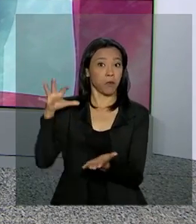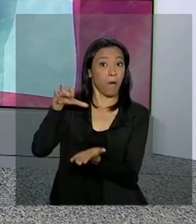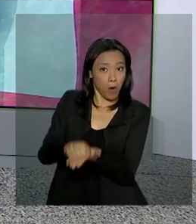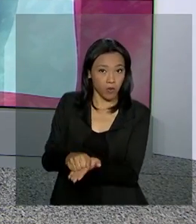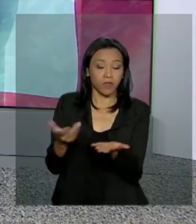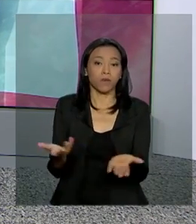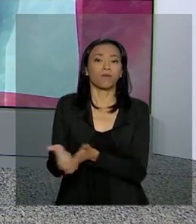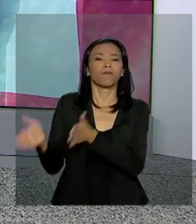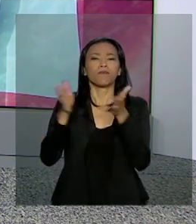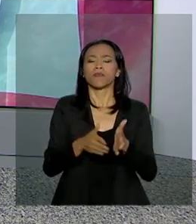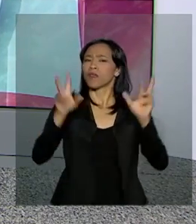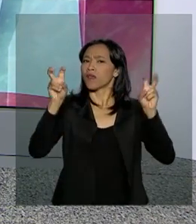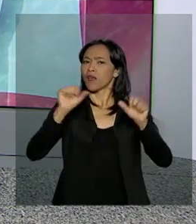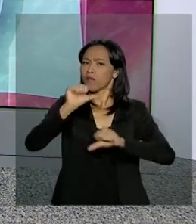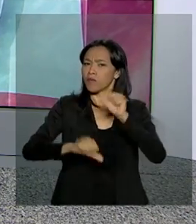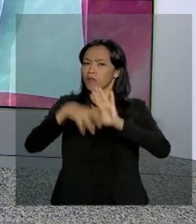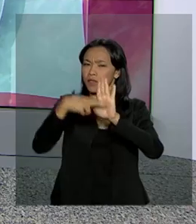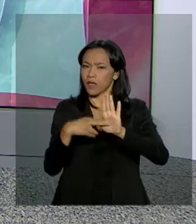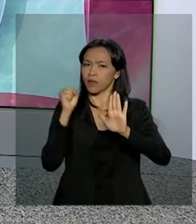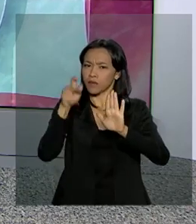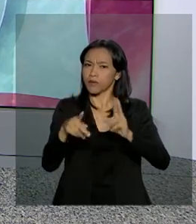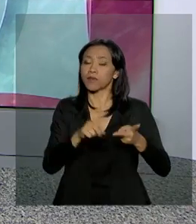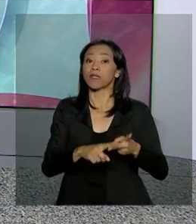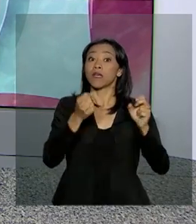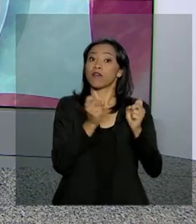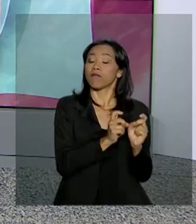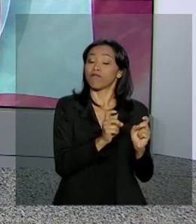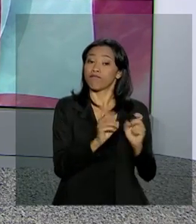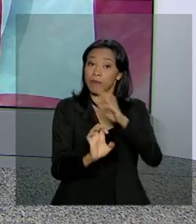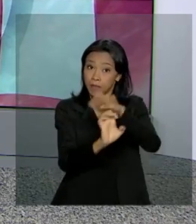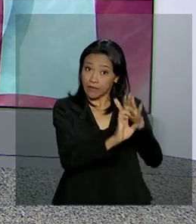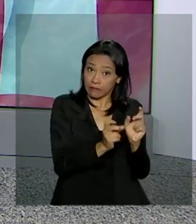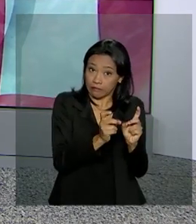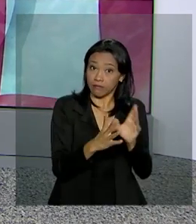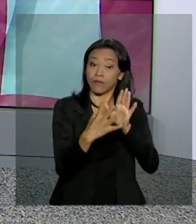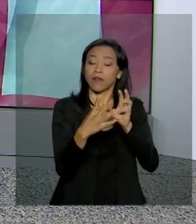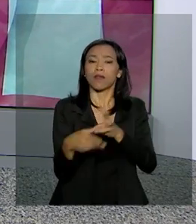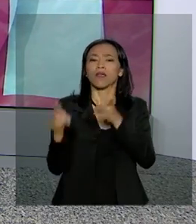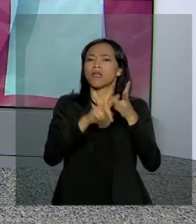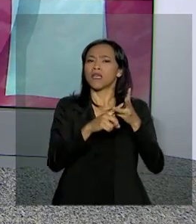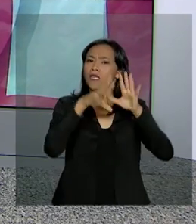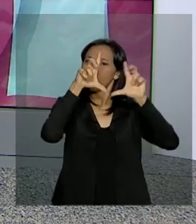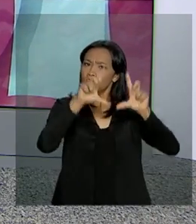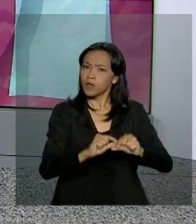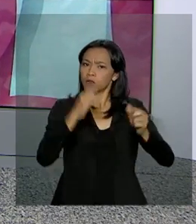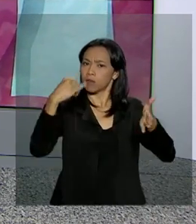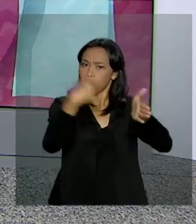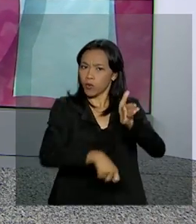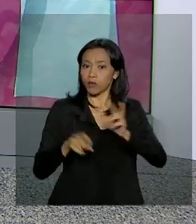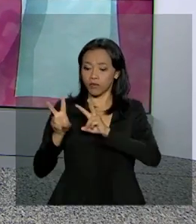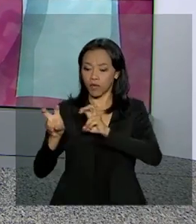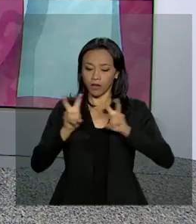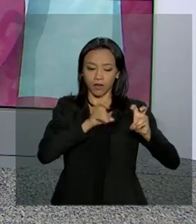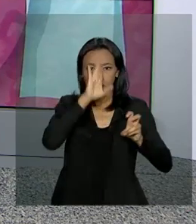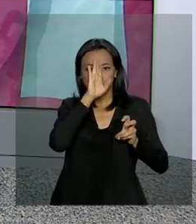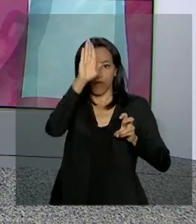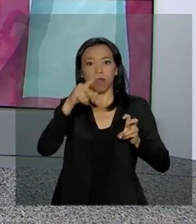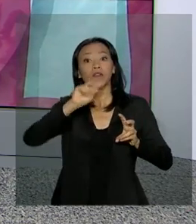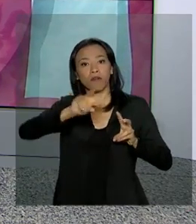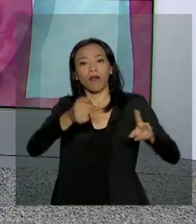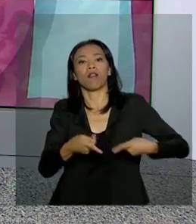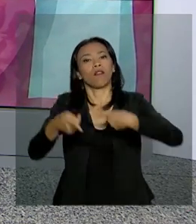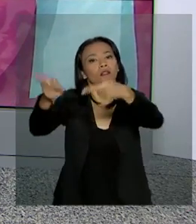da Previdência, privatizações e simplificação tributária são os principais temas que o governo brasileiro vai levar